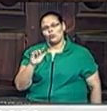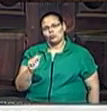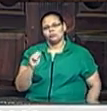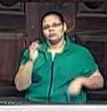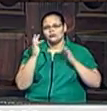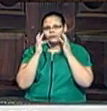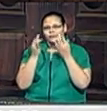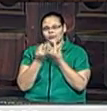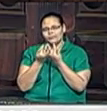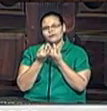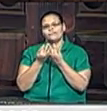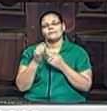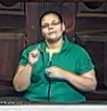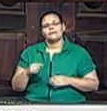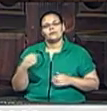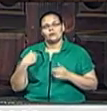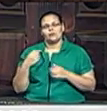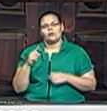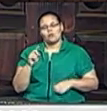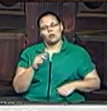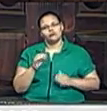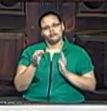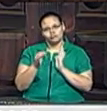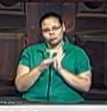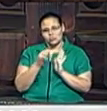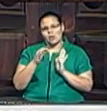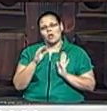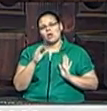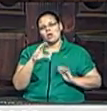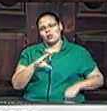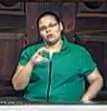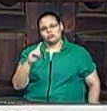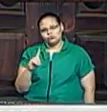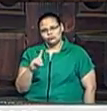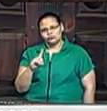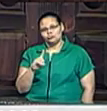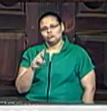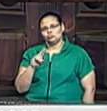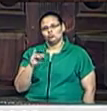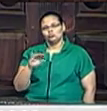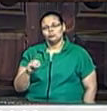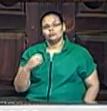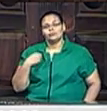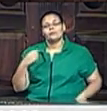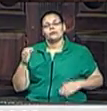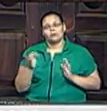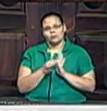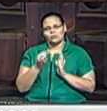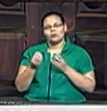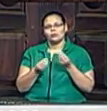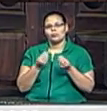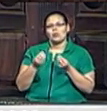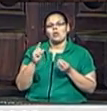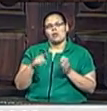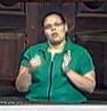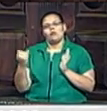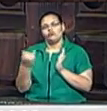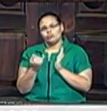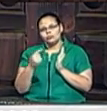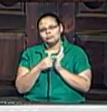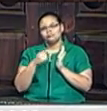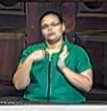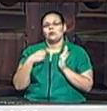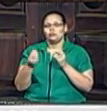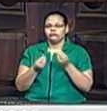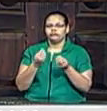fazer o cadastro único, e no cadastro único diversas informações sociais são colhidas, como grau de